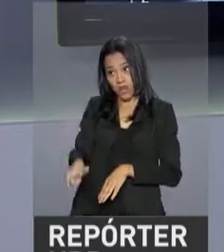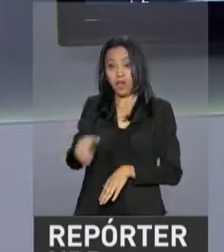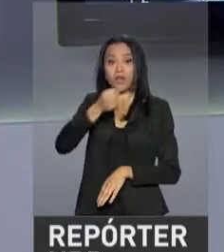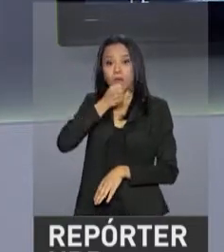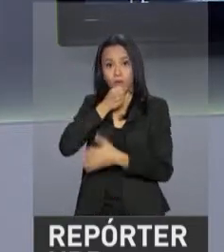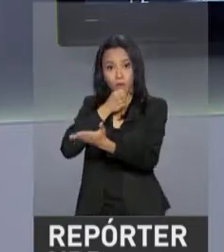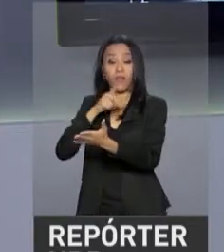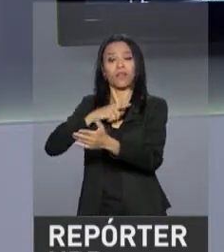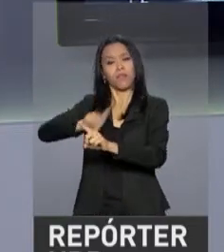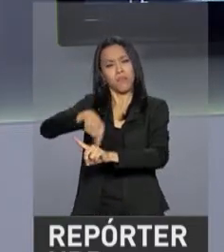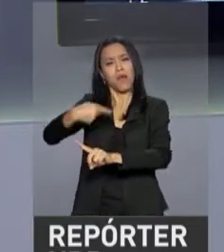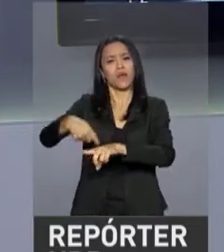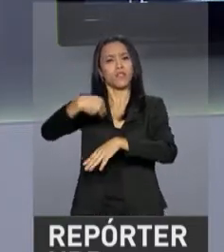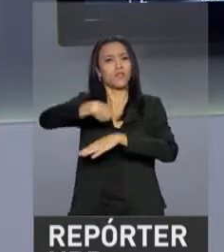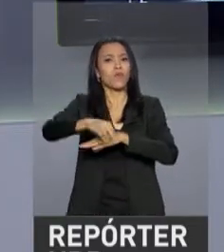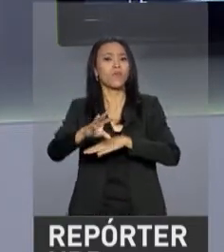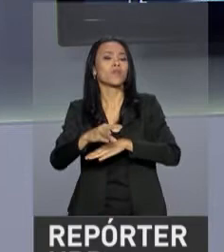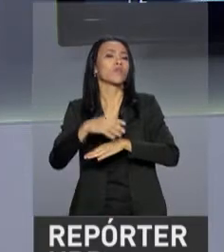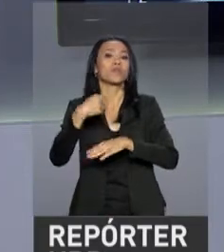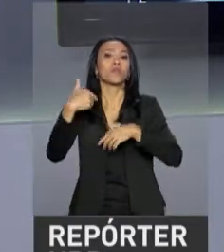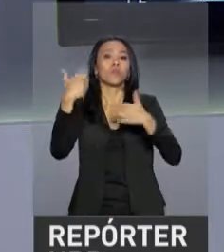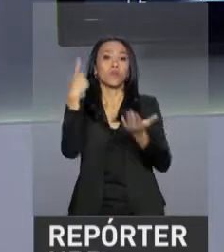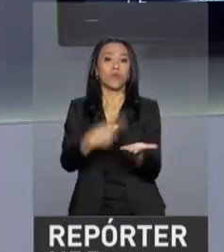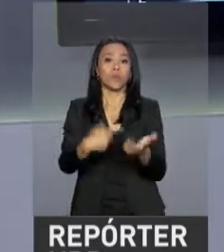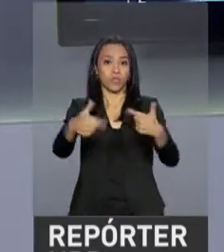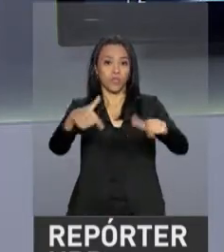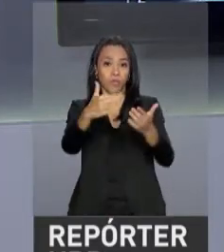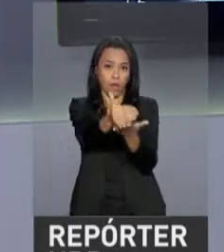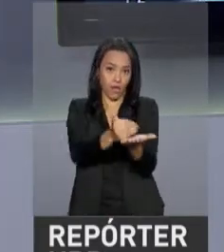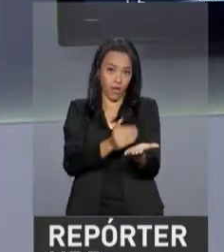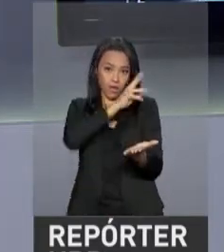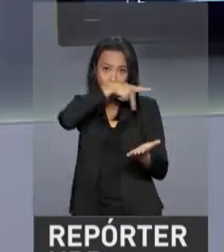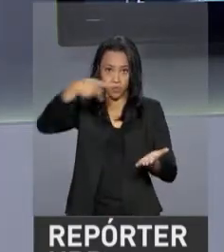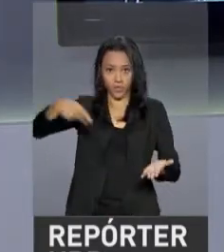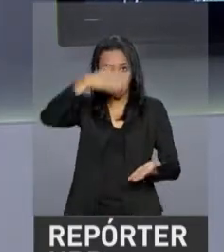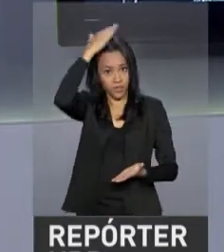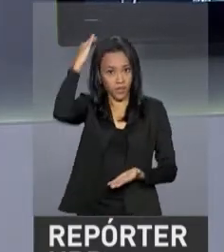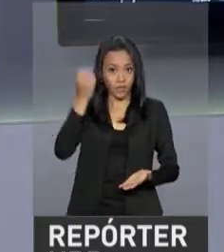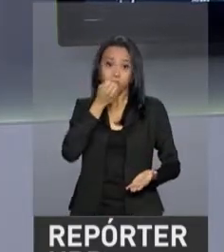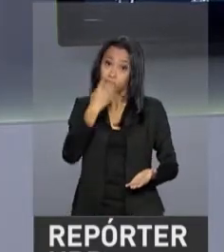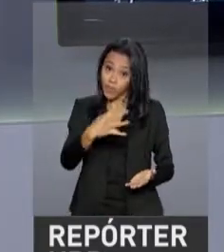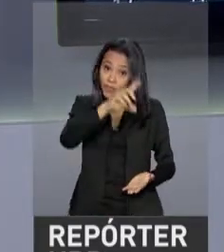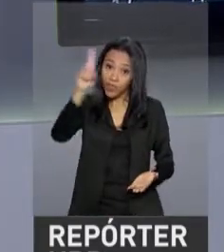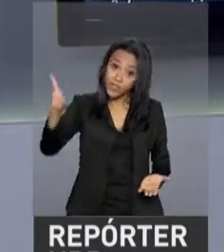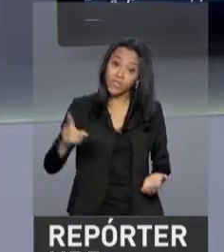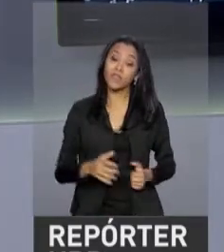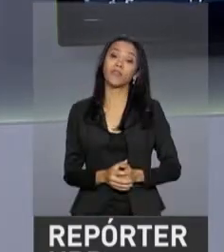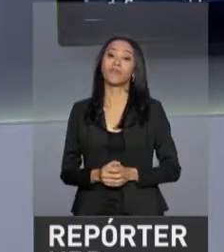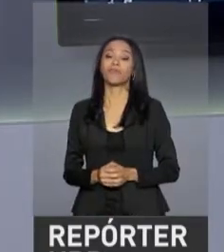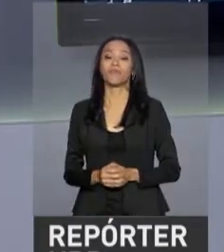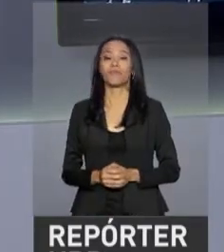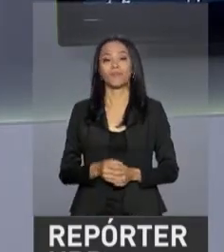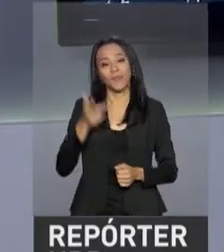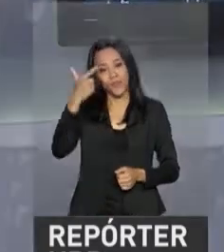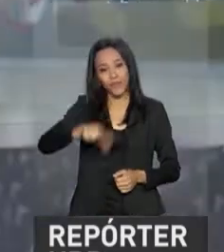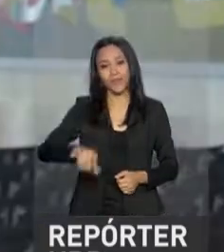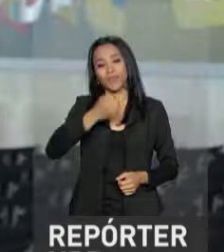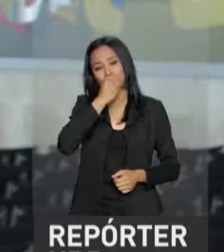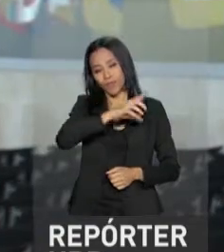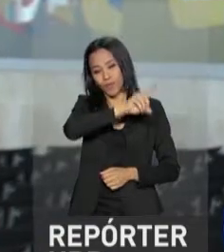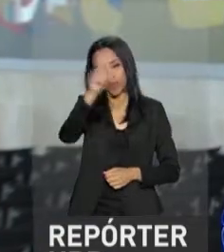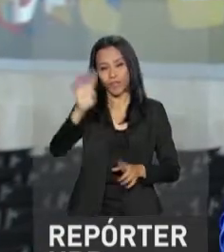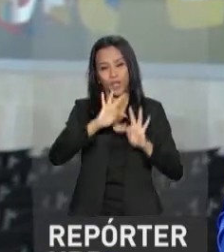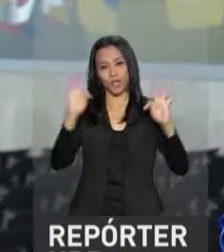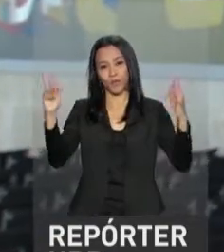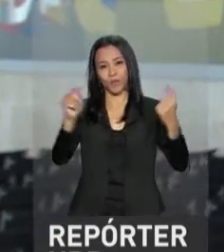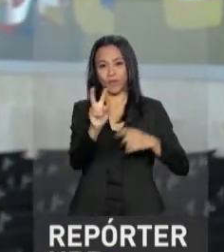informações sobre a agenda do presidente michel temer olá luana bom dia lá isso é bom dia novamente bom dia também todos